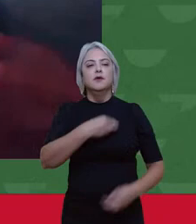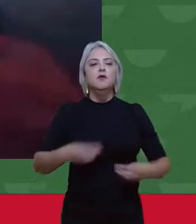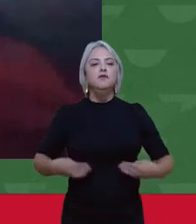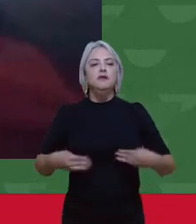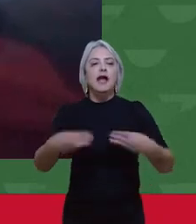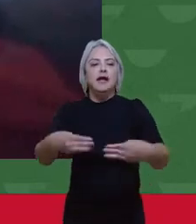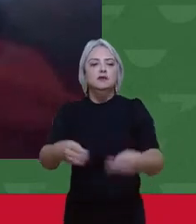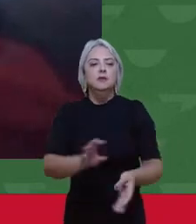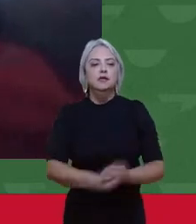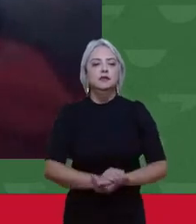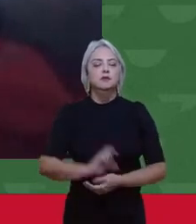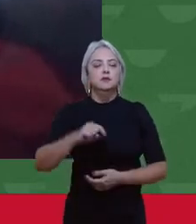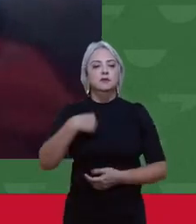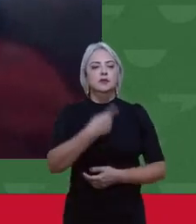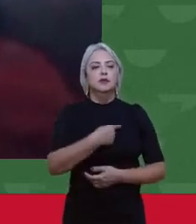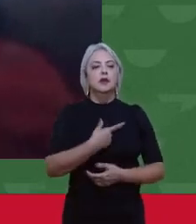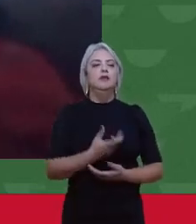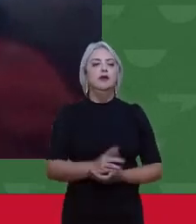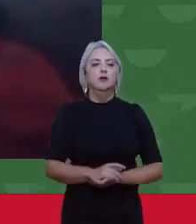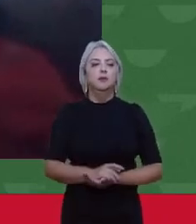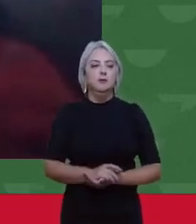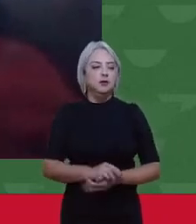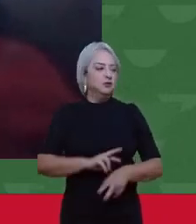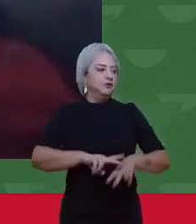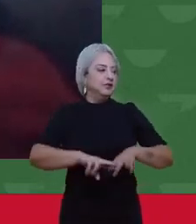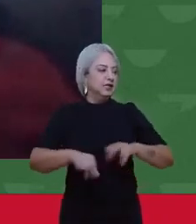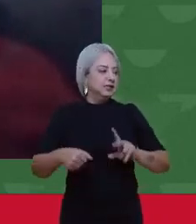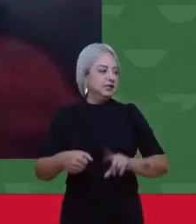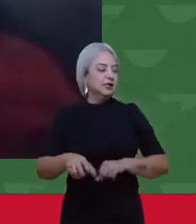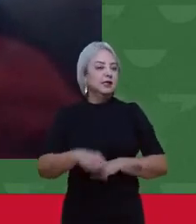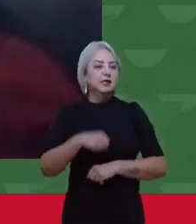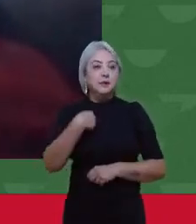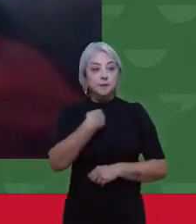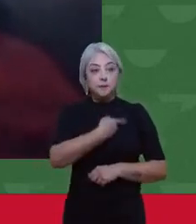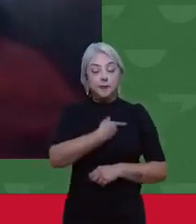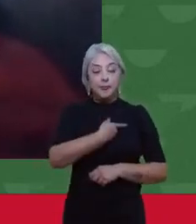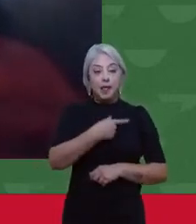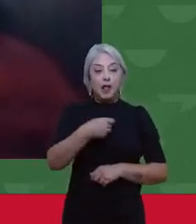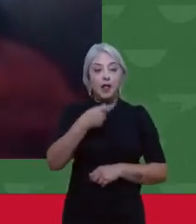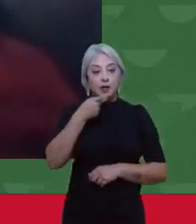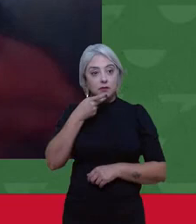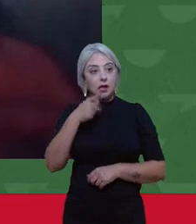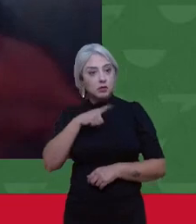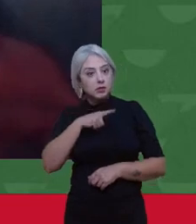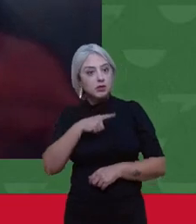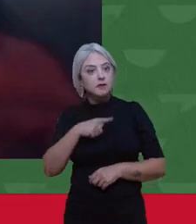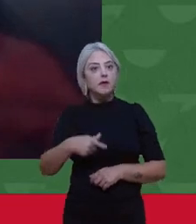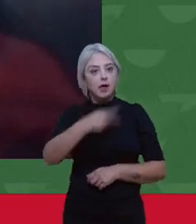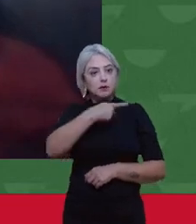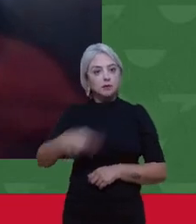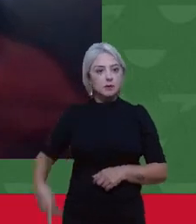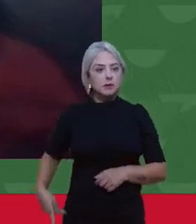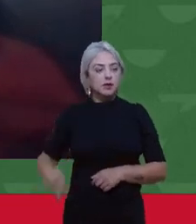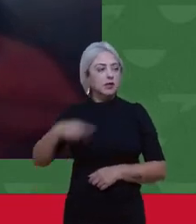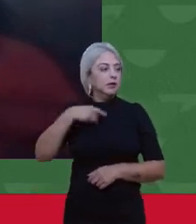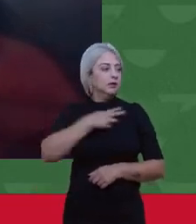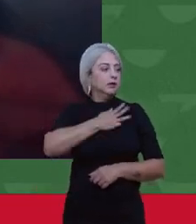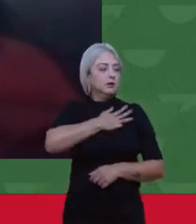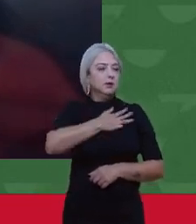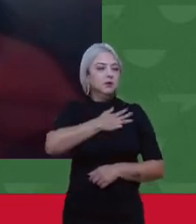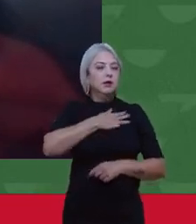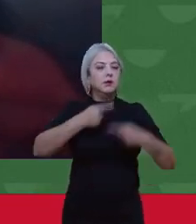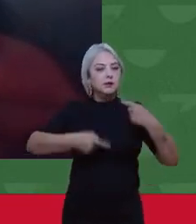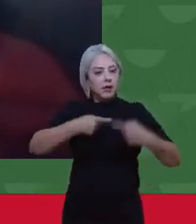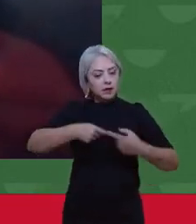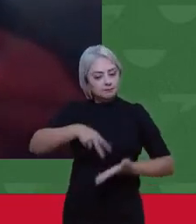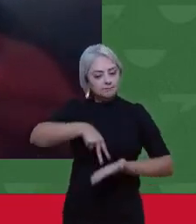direitos. E as conferências nacionais de direitos LGBTI contaram com o presidente Lula, no diálogo, na